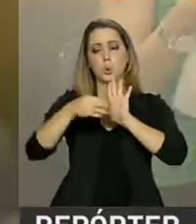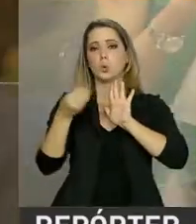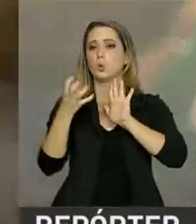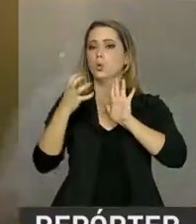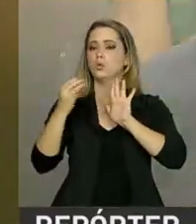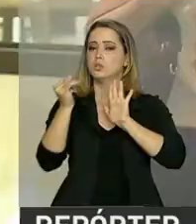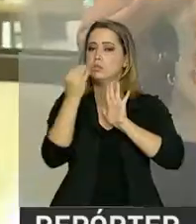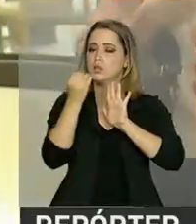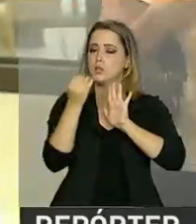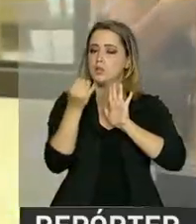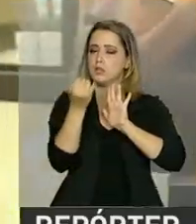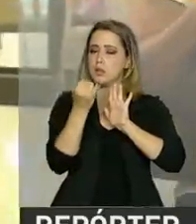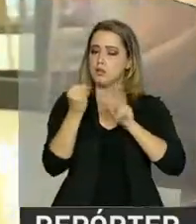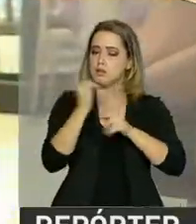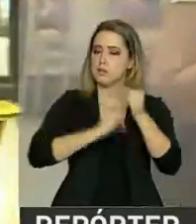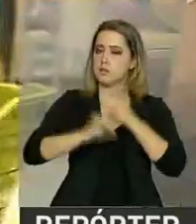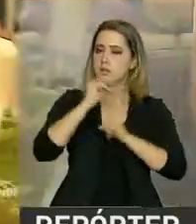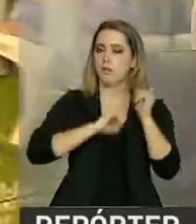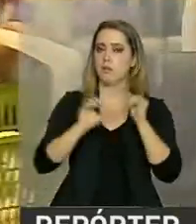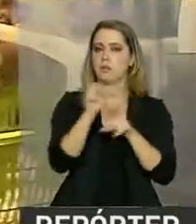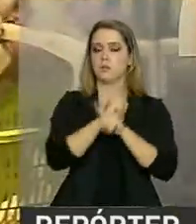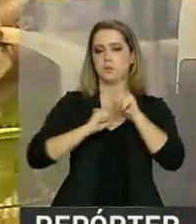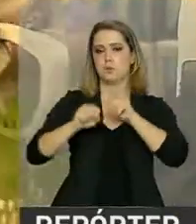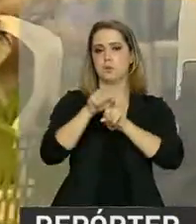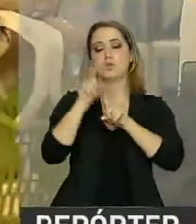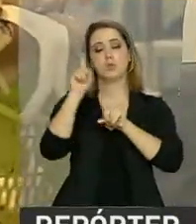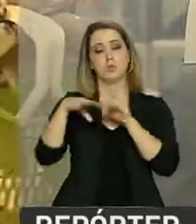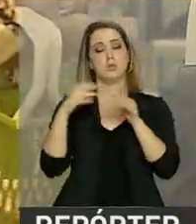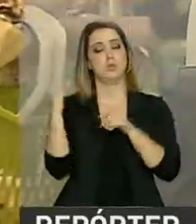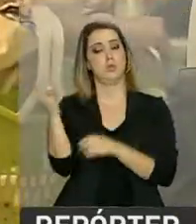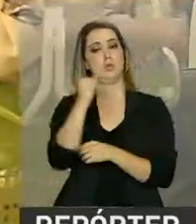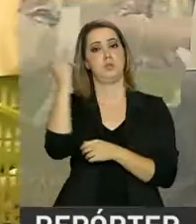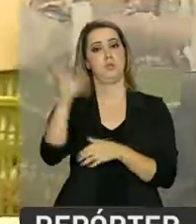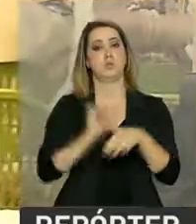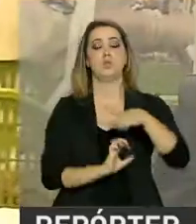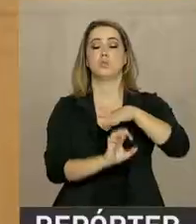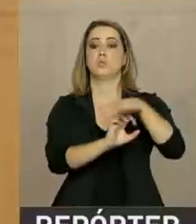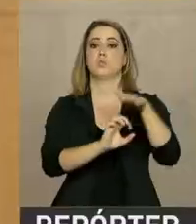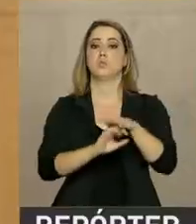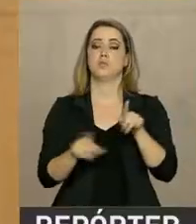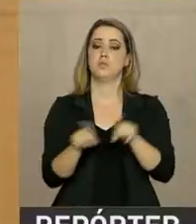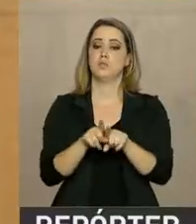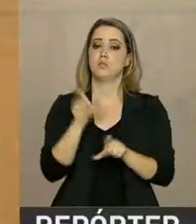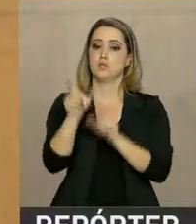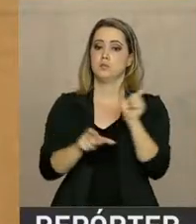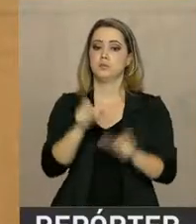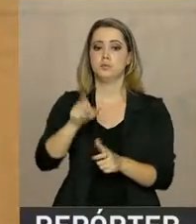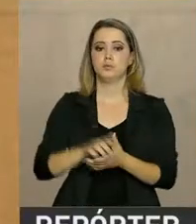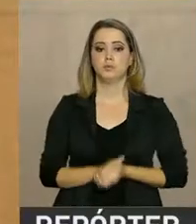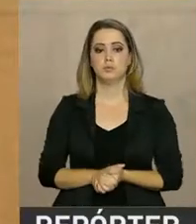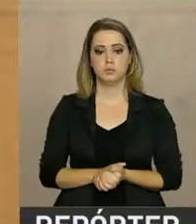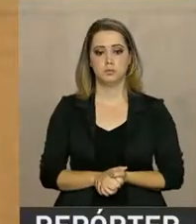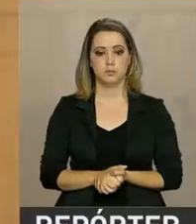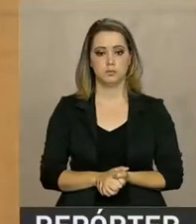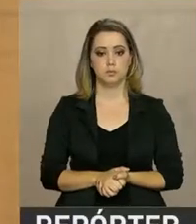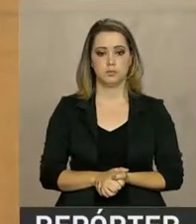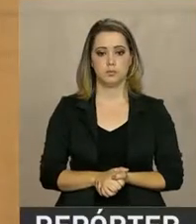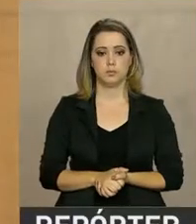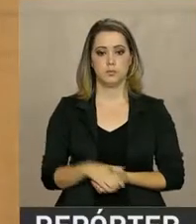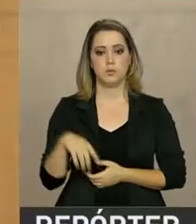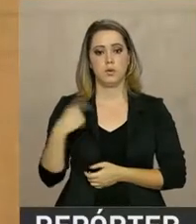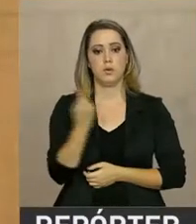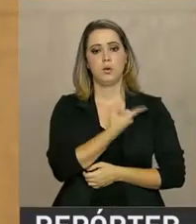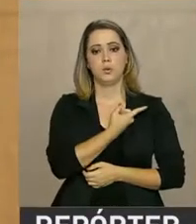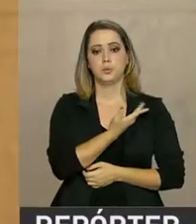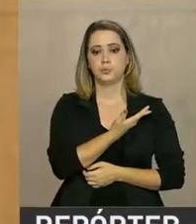Informações Sociais, que é importante tanto para a empresa quanto para os funcionários. Nós enviamos essa